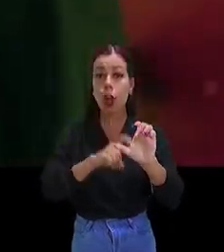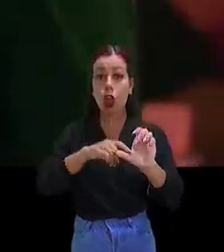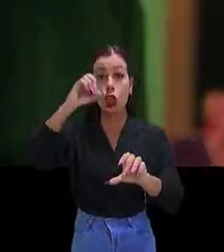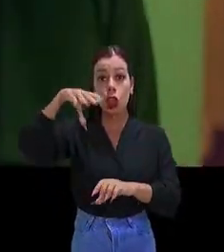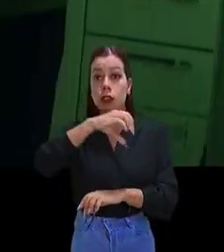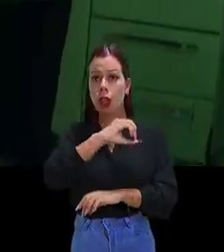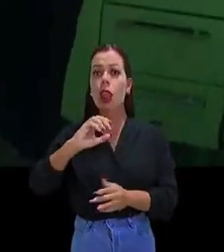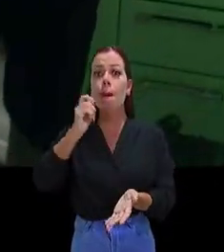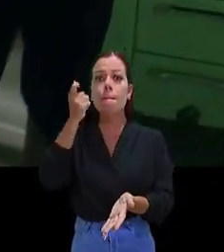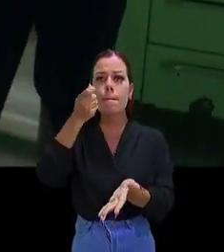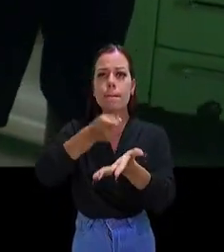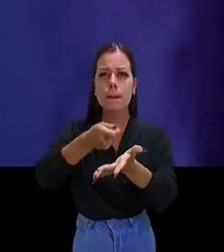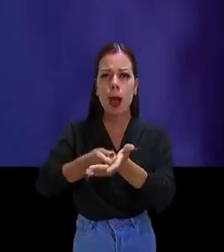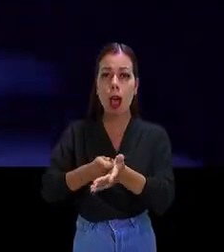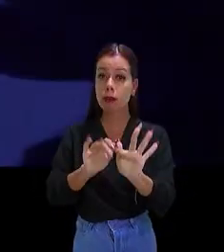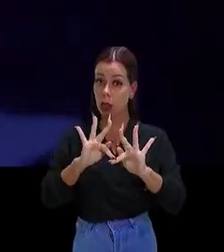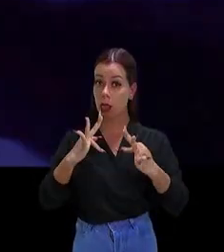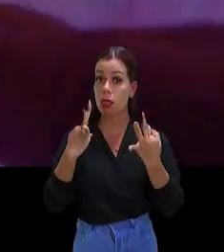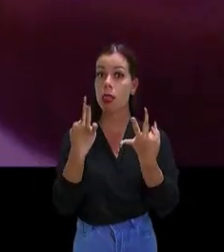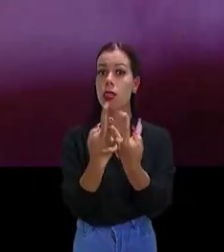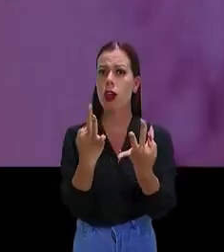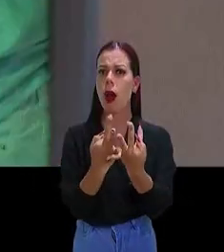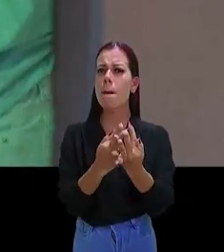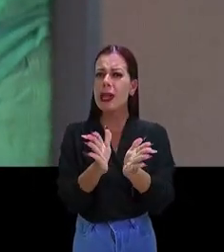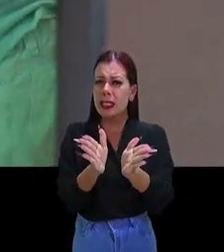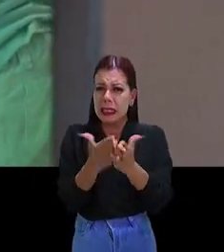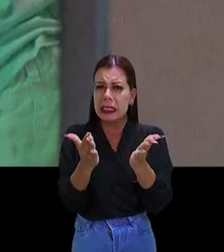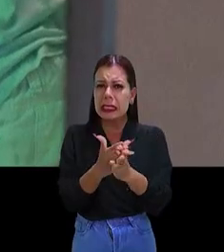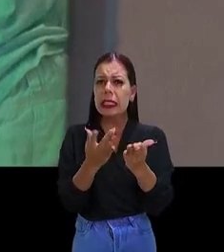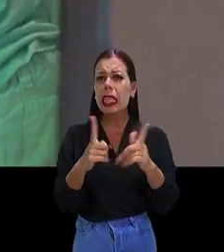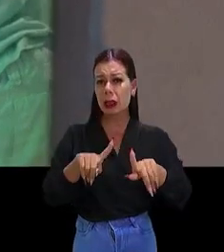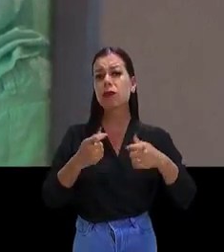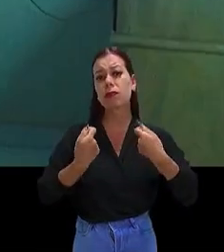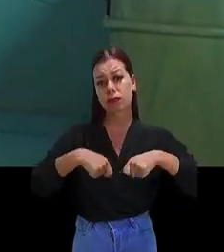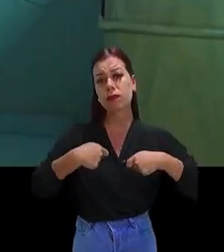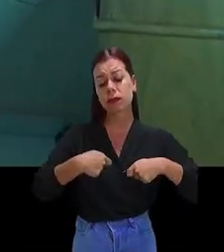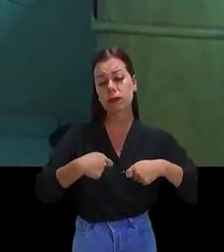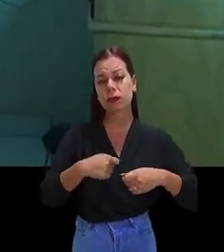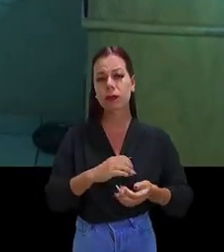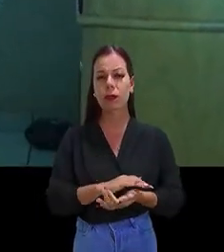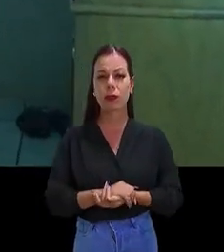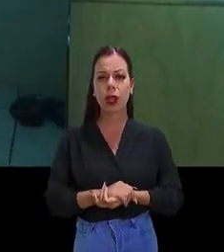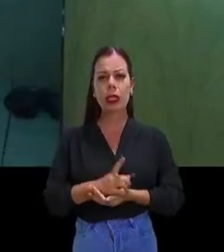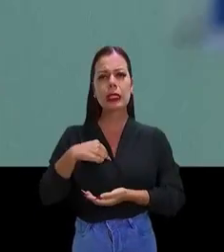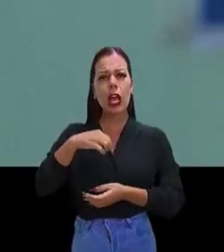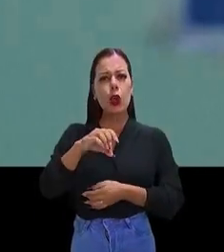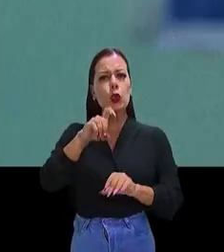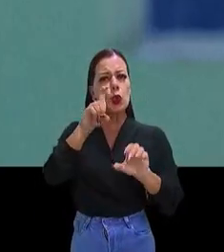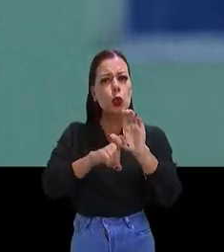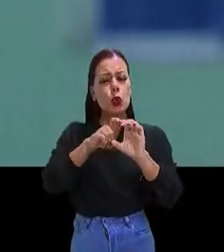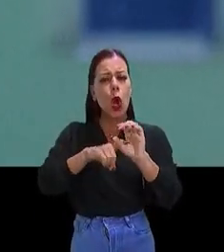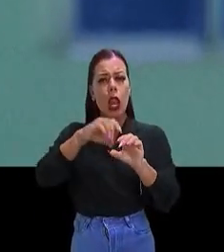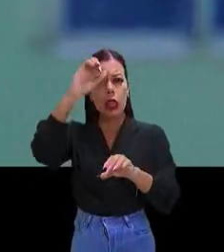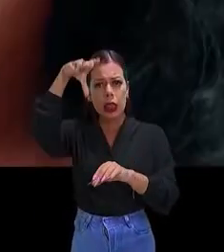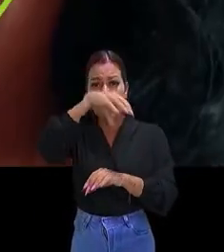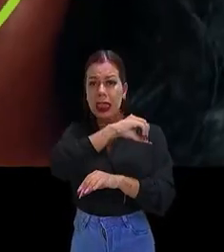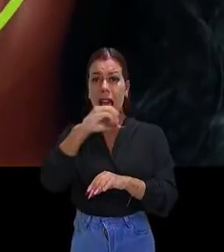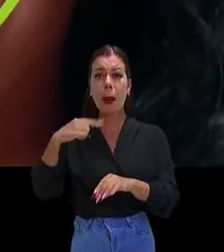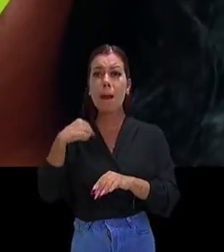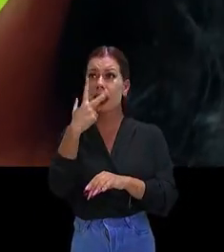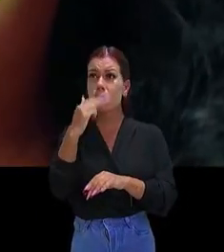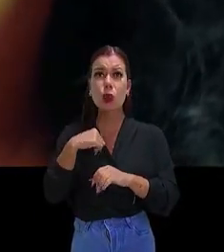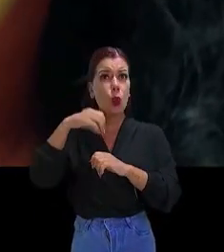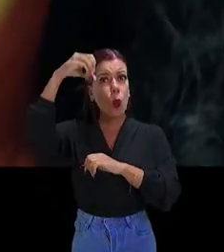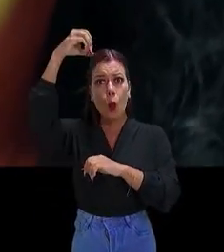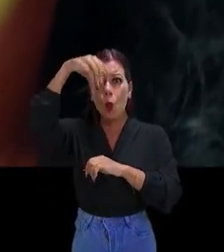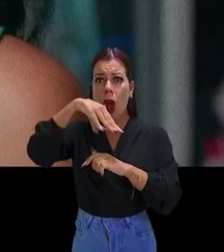Zero, que paga a energia elétrica de famílias em situação de pobreza e vulnerabilidade. Se não fosse o Luz Zero, estávamos totalmente no